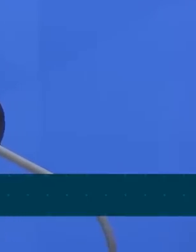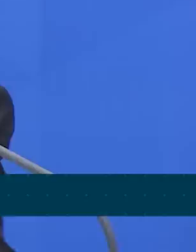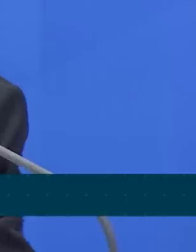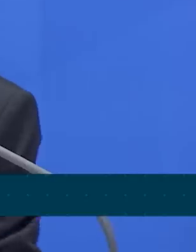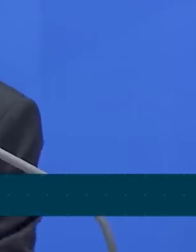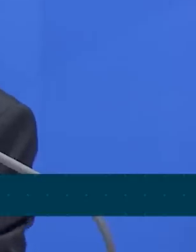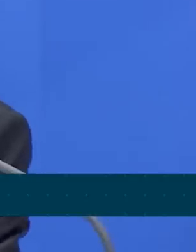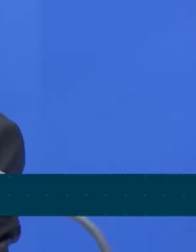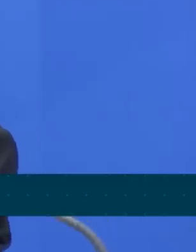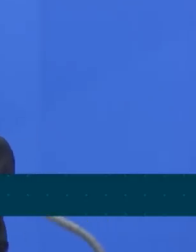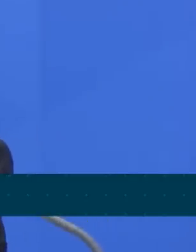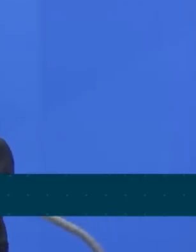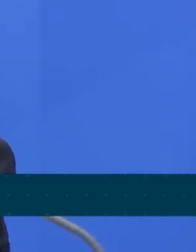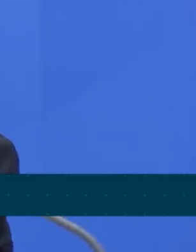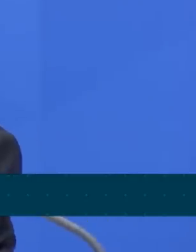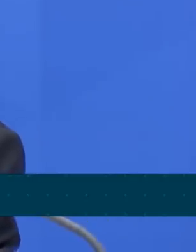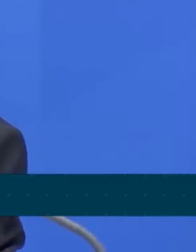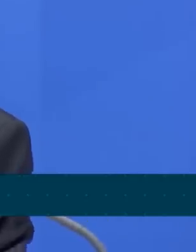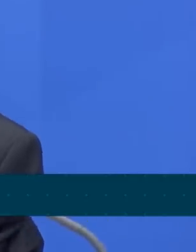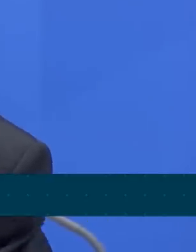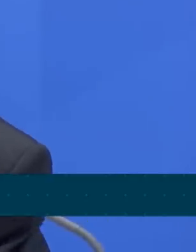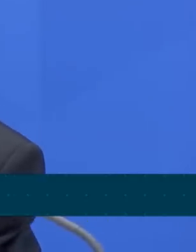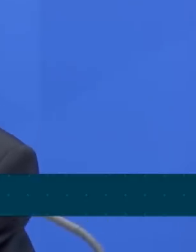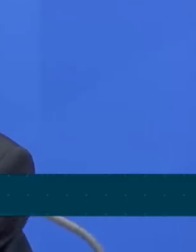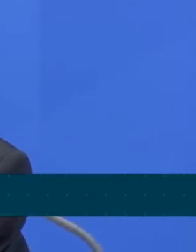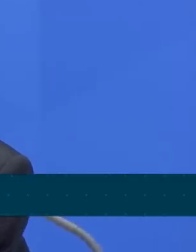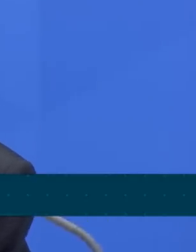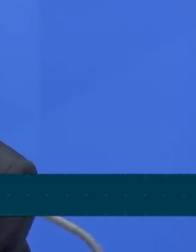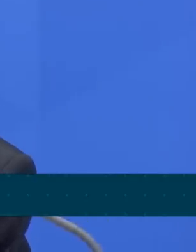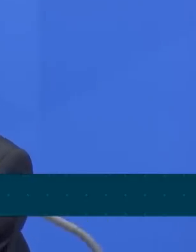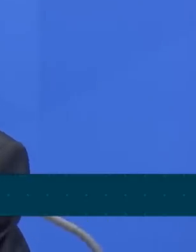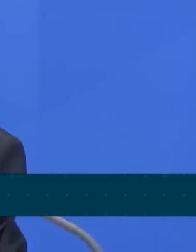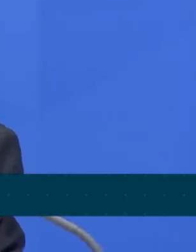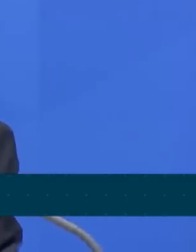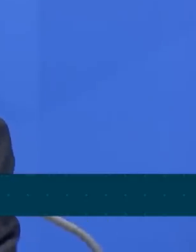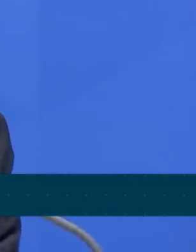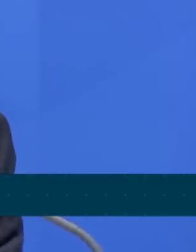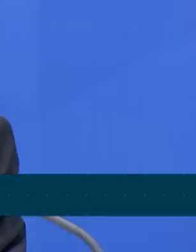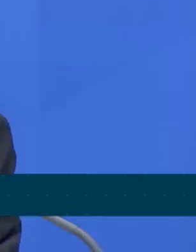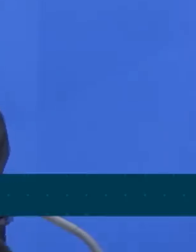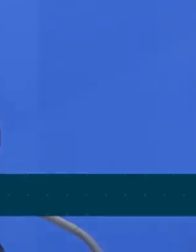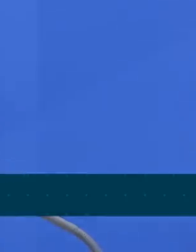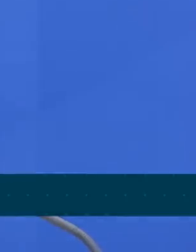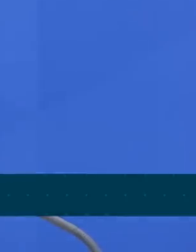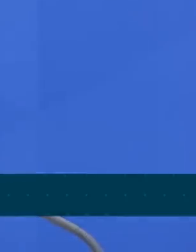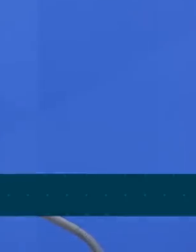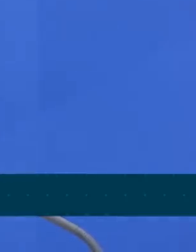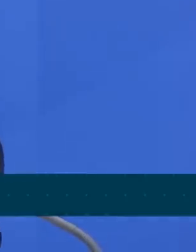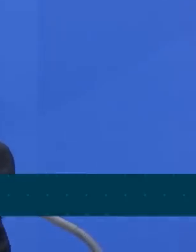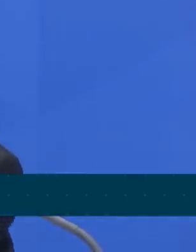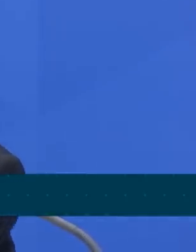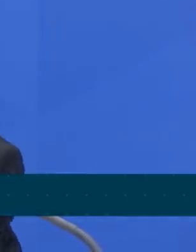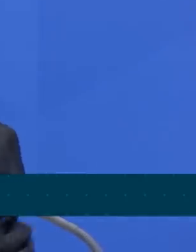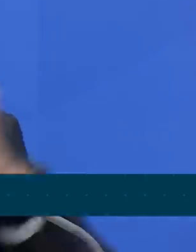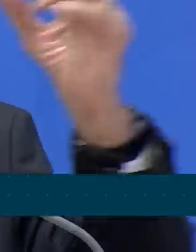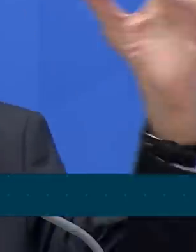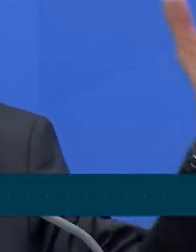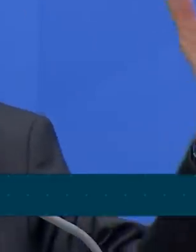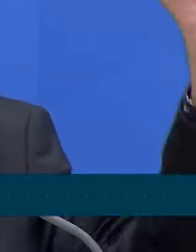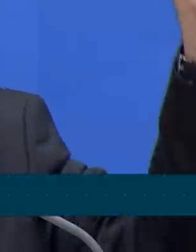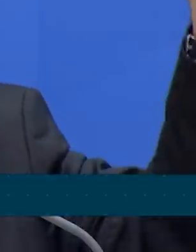ilegais próximo de alta floresta foi identificada pelo superintendente de alta floresta ele mandou uma equipe reforçada